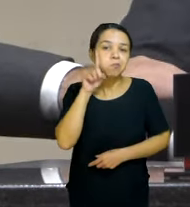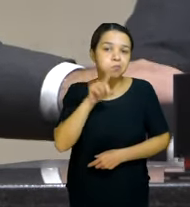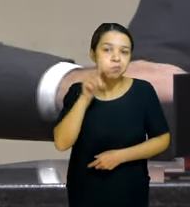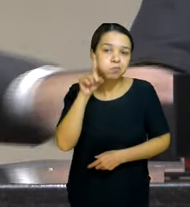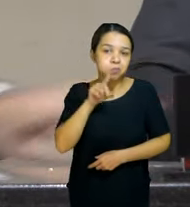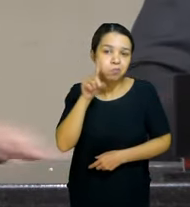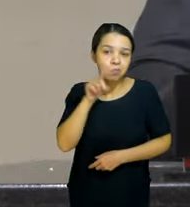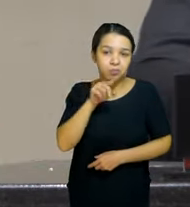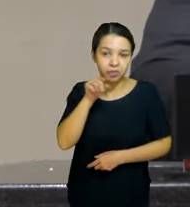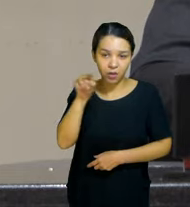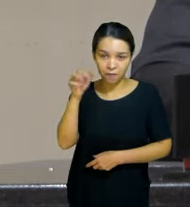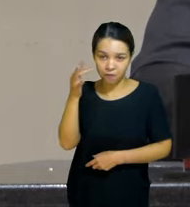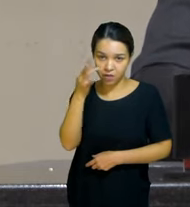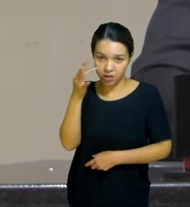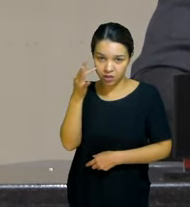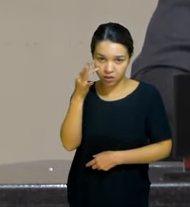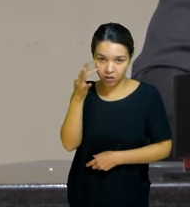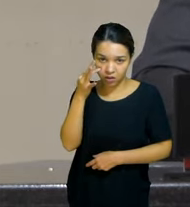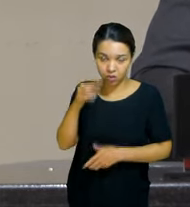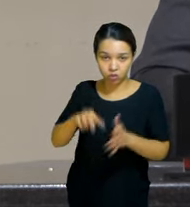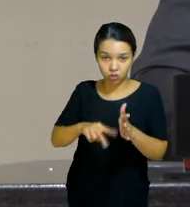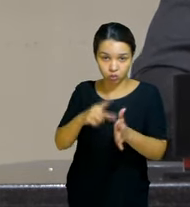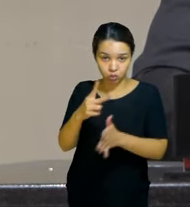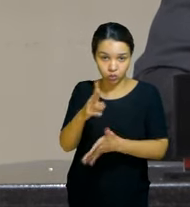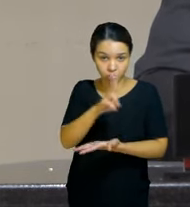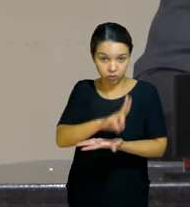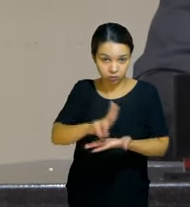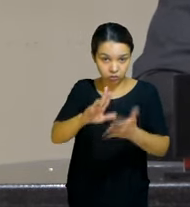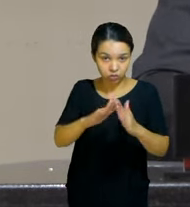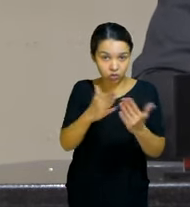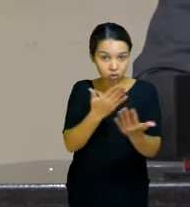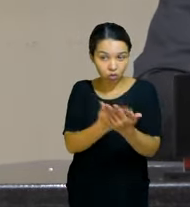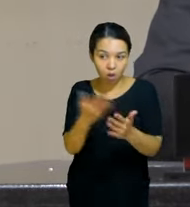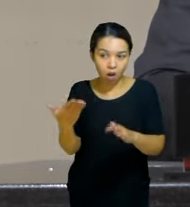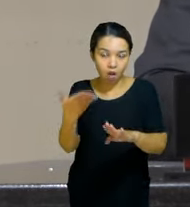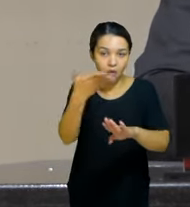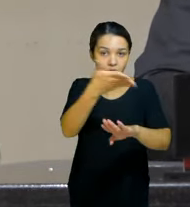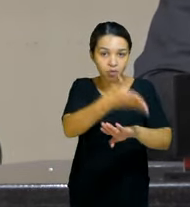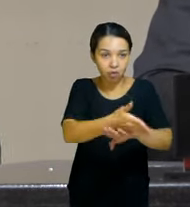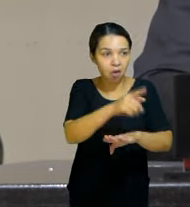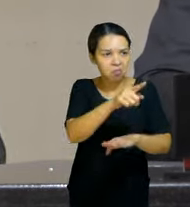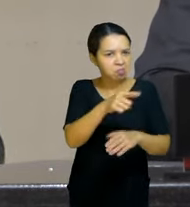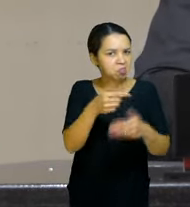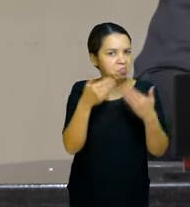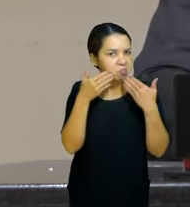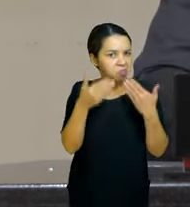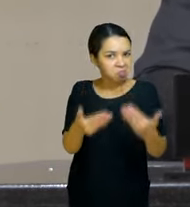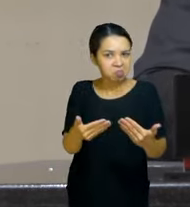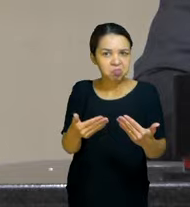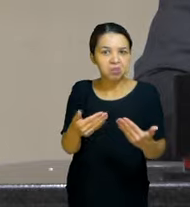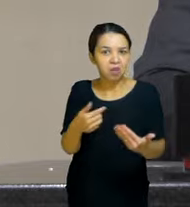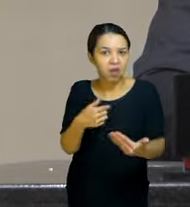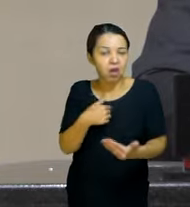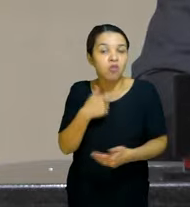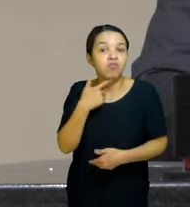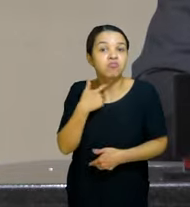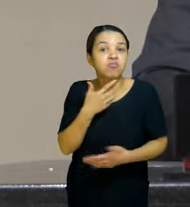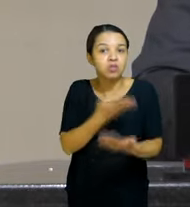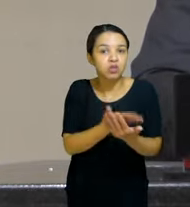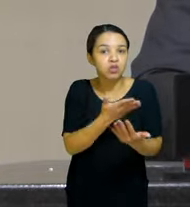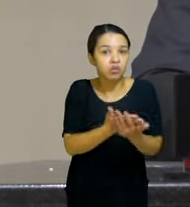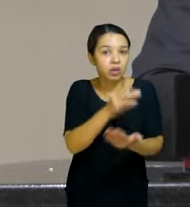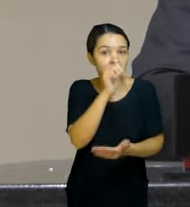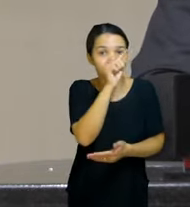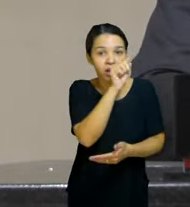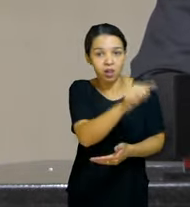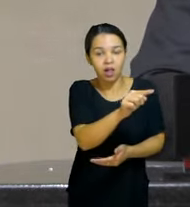com o Fernando em duas universidades, em duas escolas, aquilo sim que é dar exemplo. A minha vontade era ficar estudando no colegial lá, né,